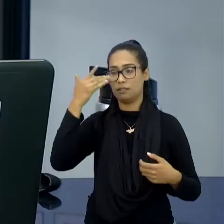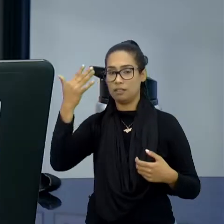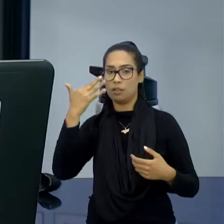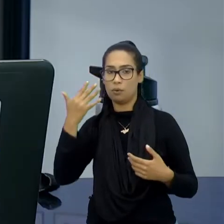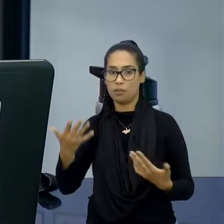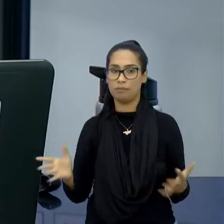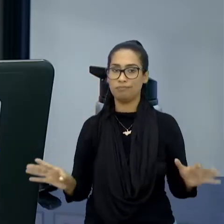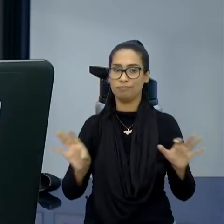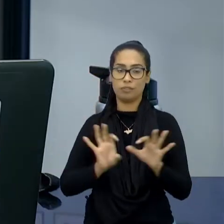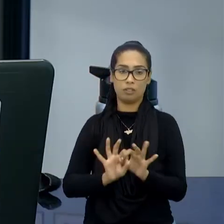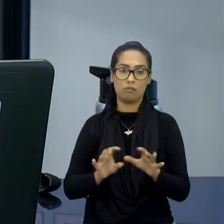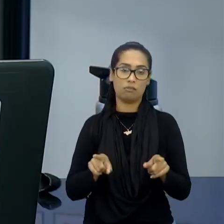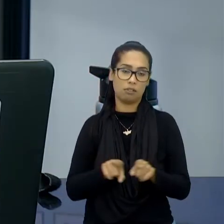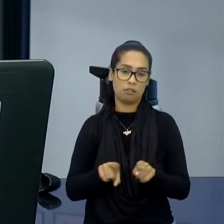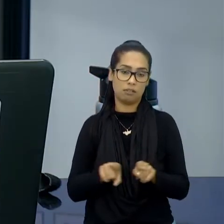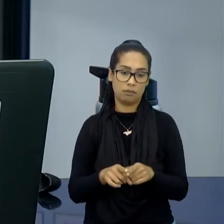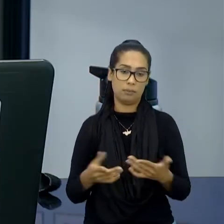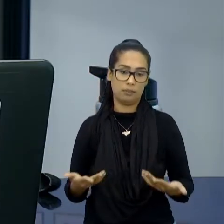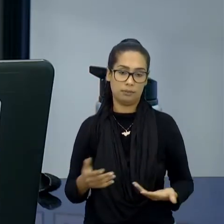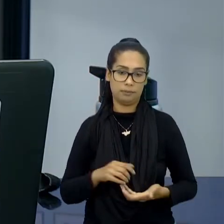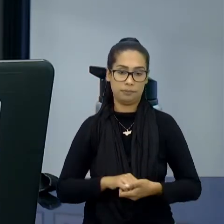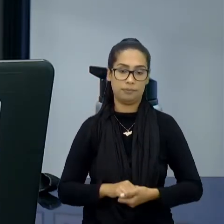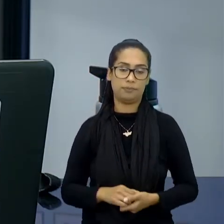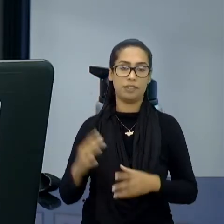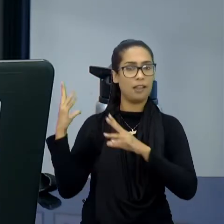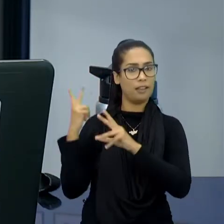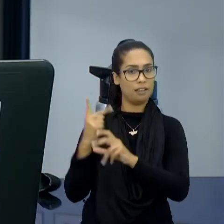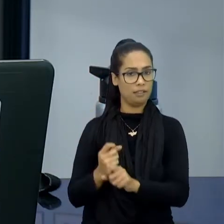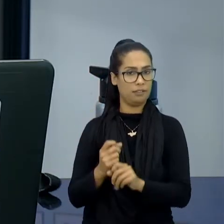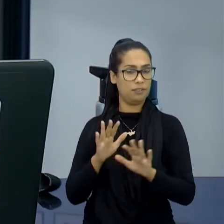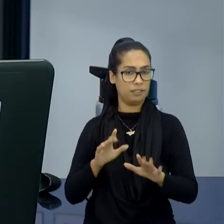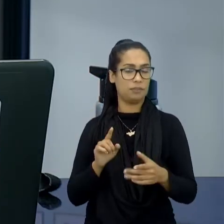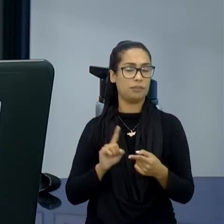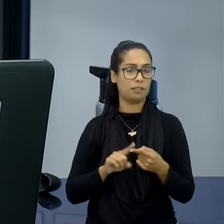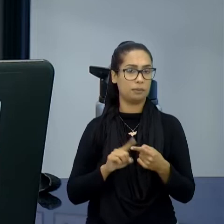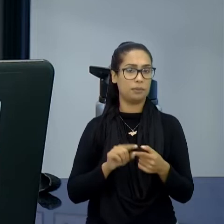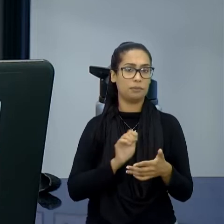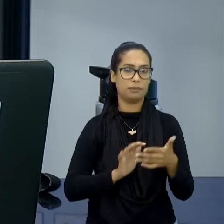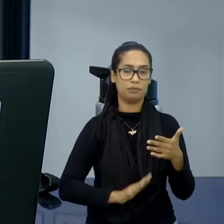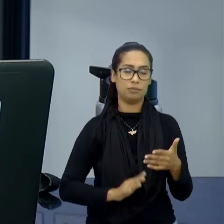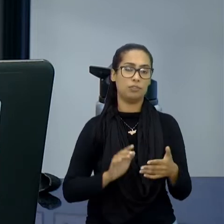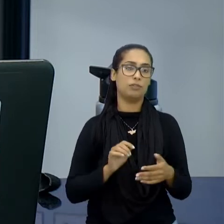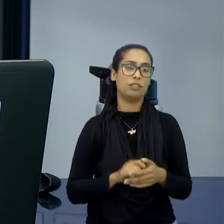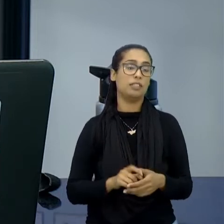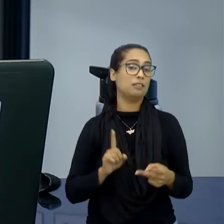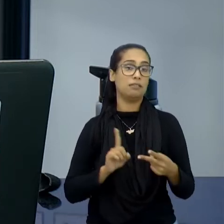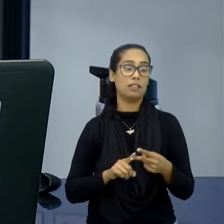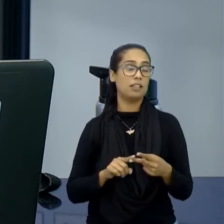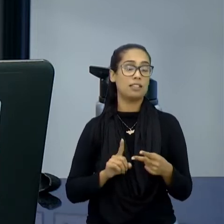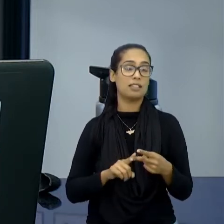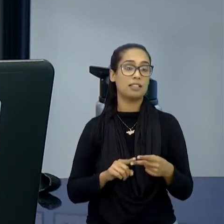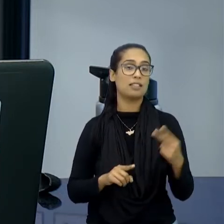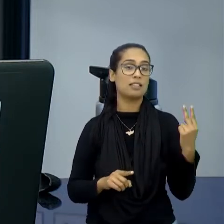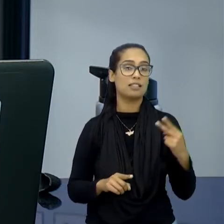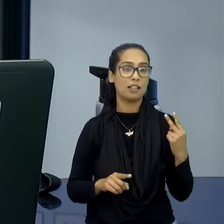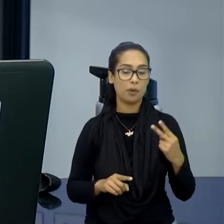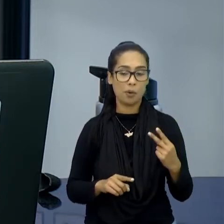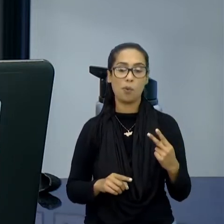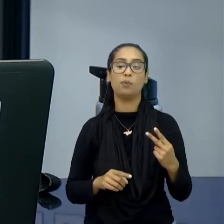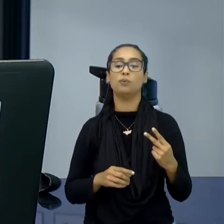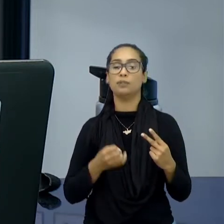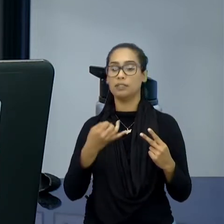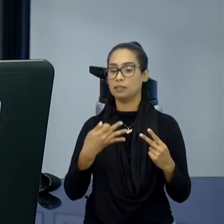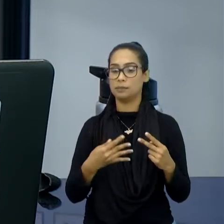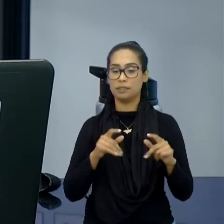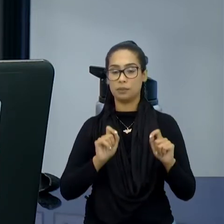Perfeito. Então, isso foi o que a gente fez até aqui na primeira atividade. E, nessa segunda atividade, a gente vai falar de um